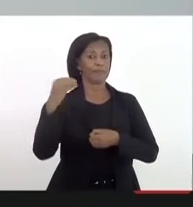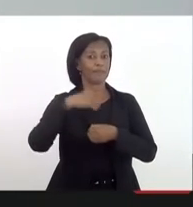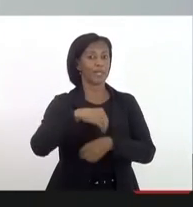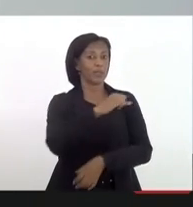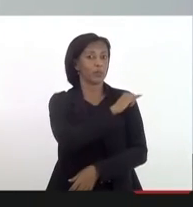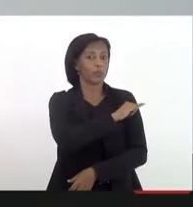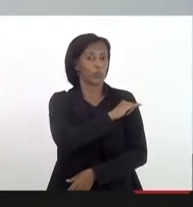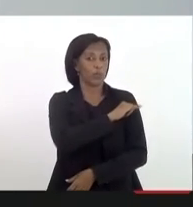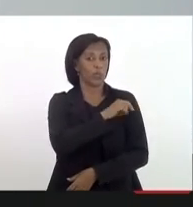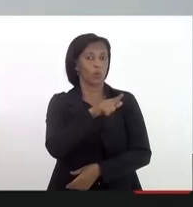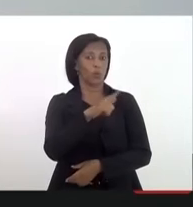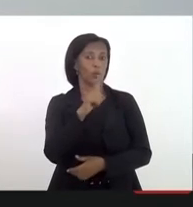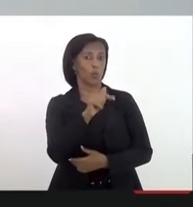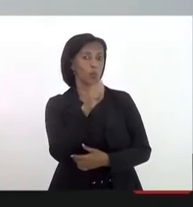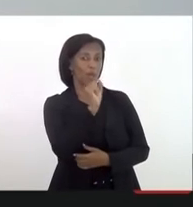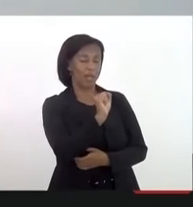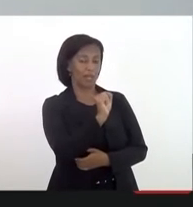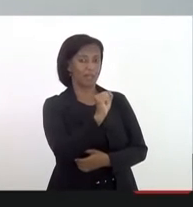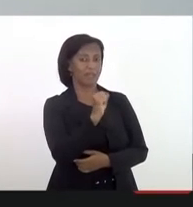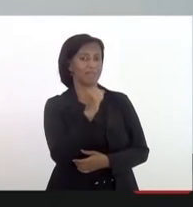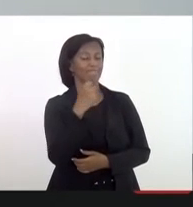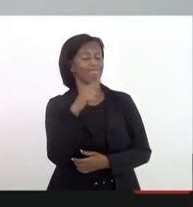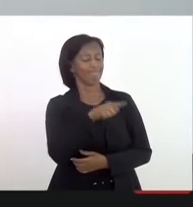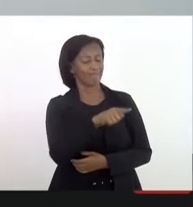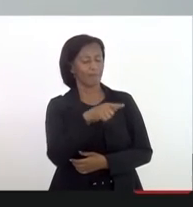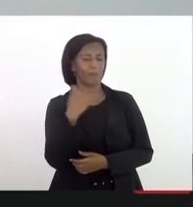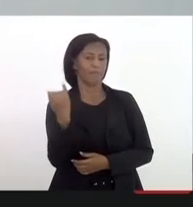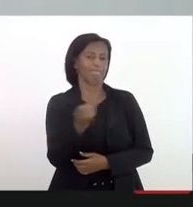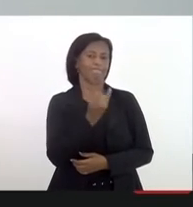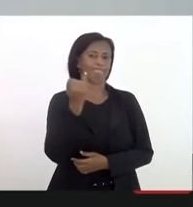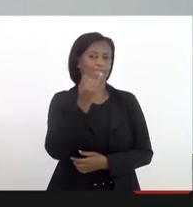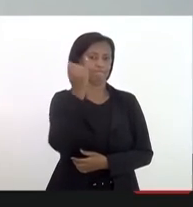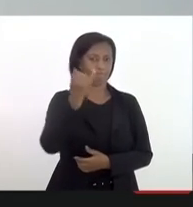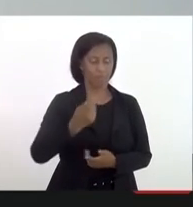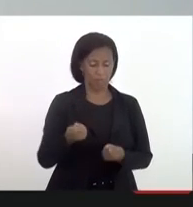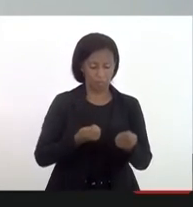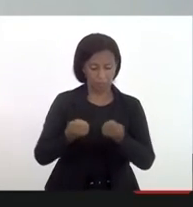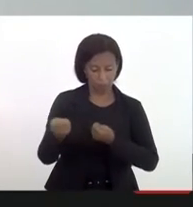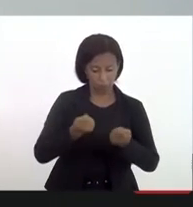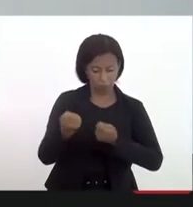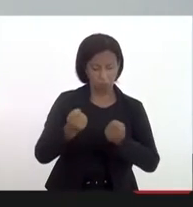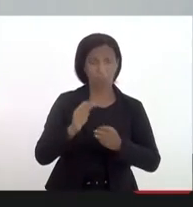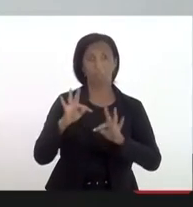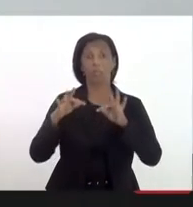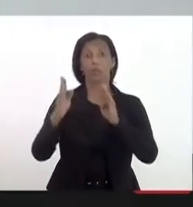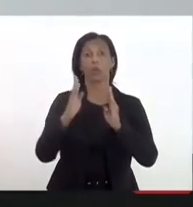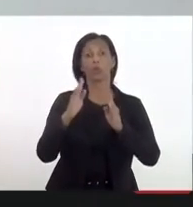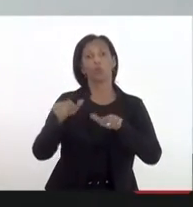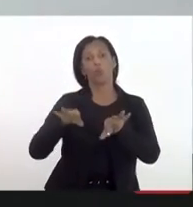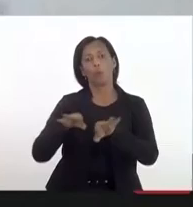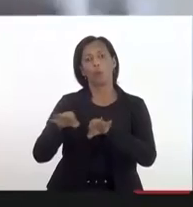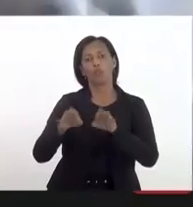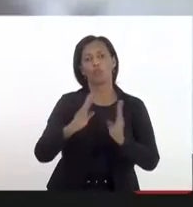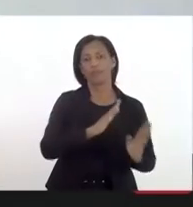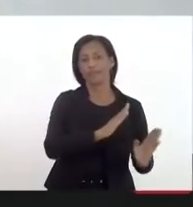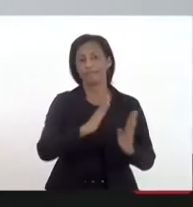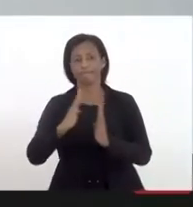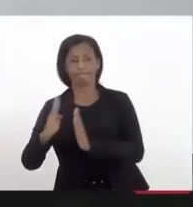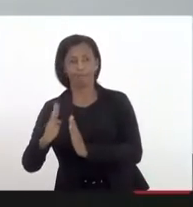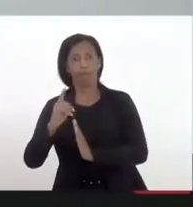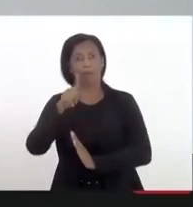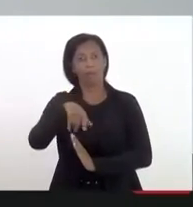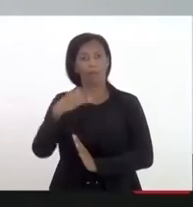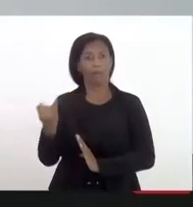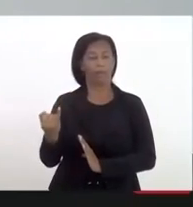recuperação econômica. E aí todos os projetos que vêm nesse rol são muito